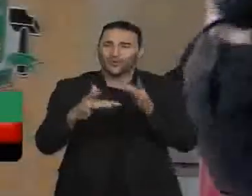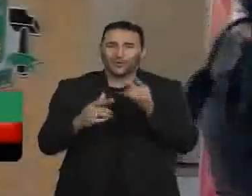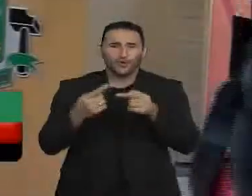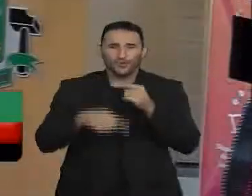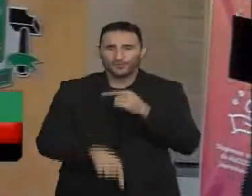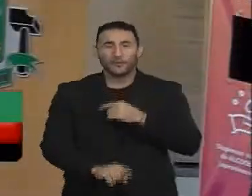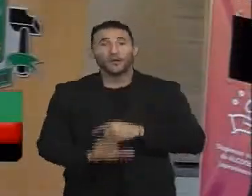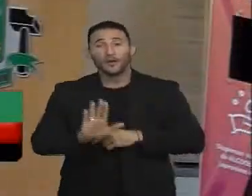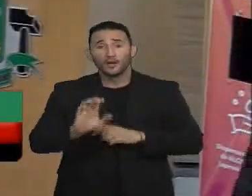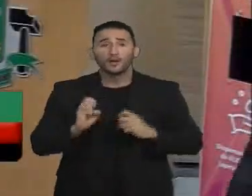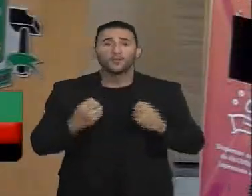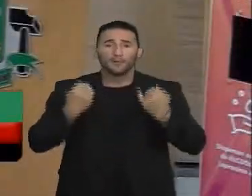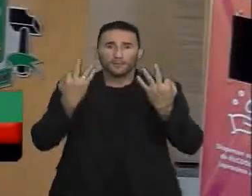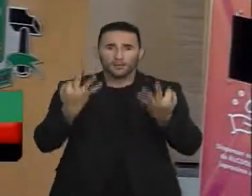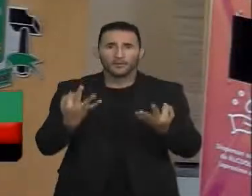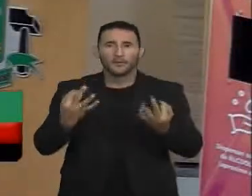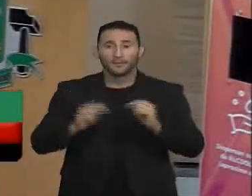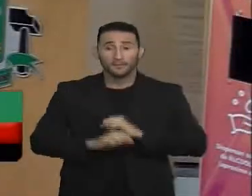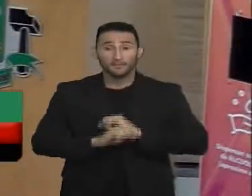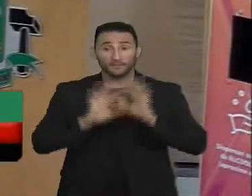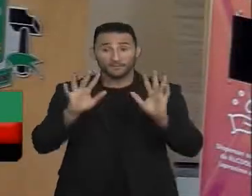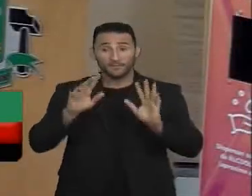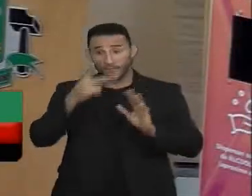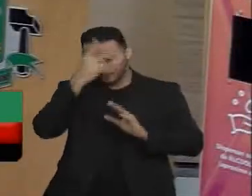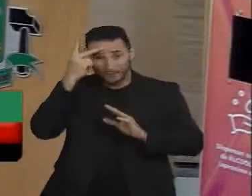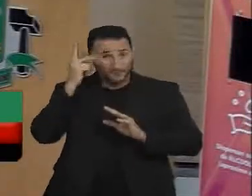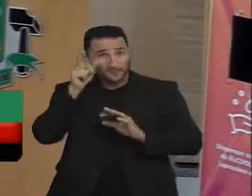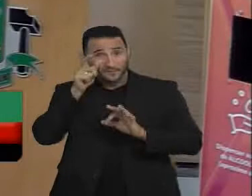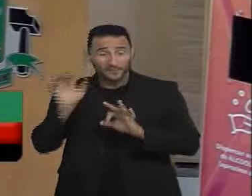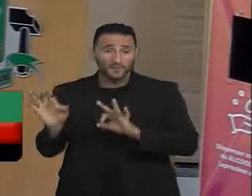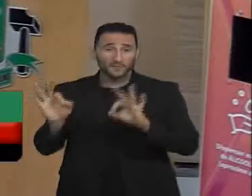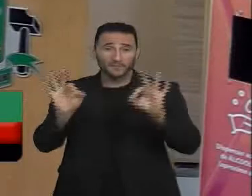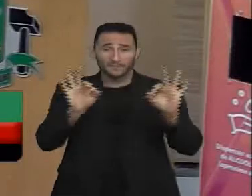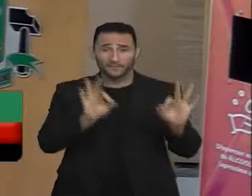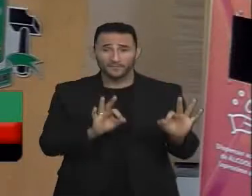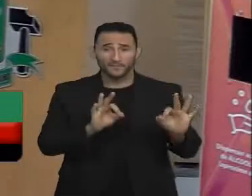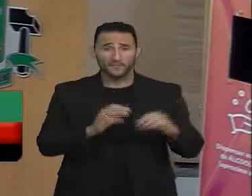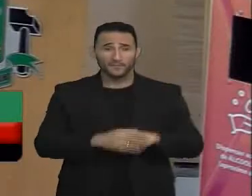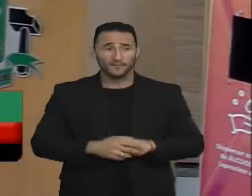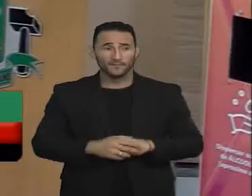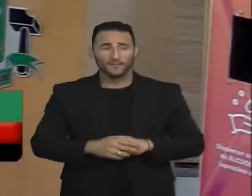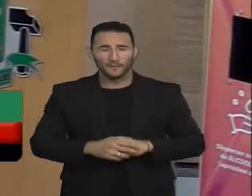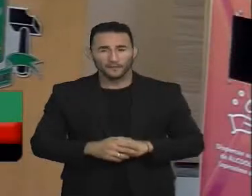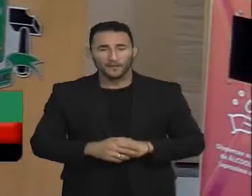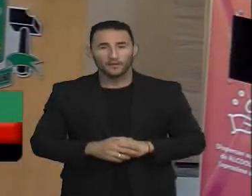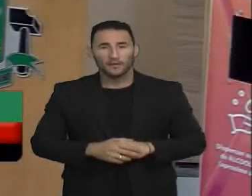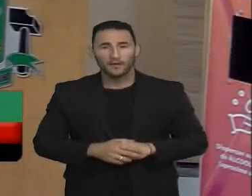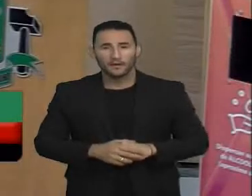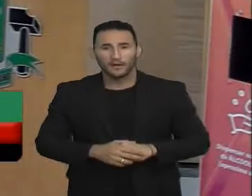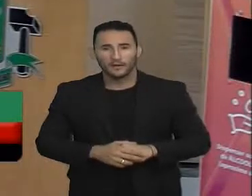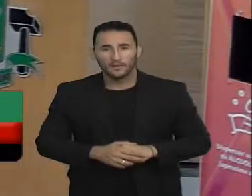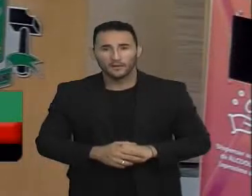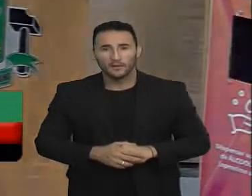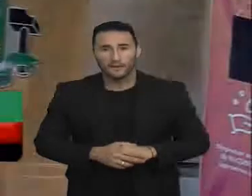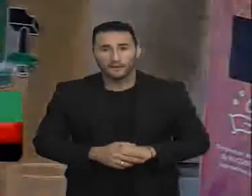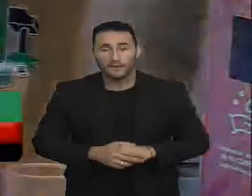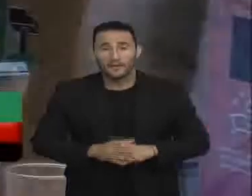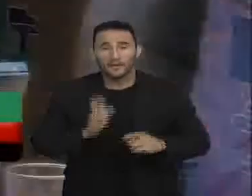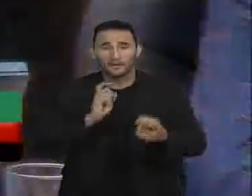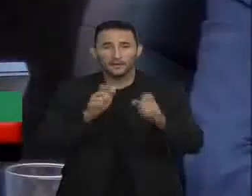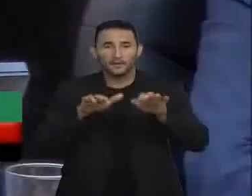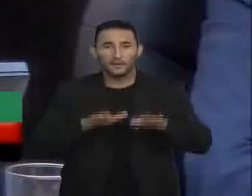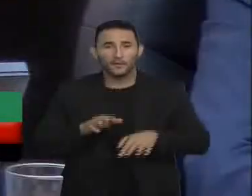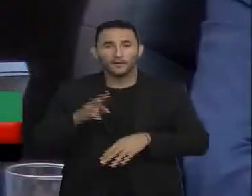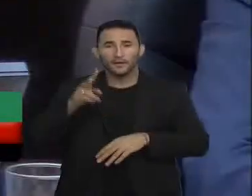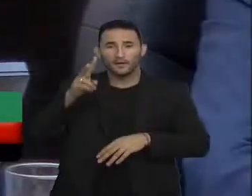Juliana. Para esclarecer quem estão nos assistindo, a sessão volta a ser 2 dias, terças e